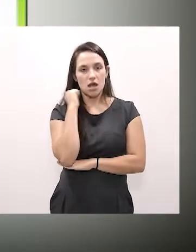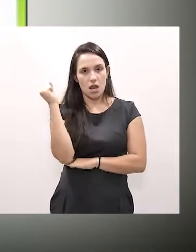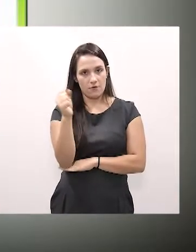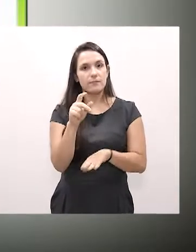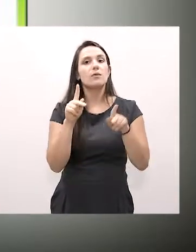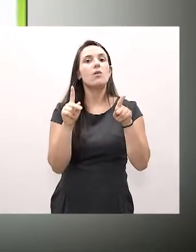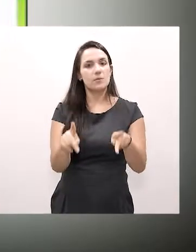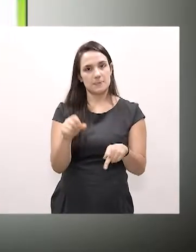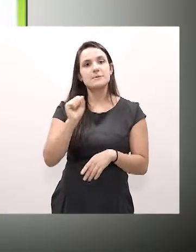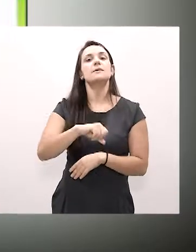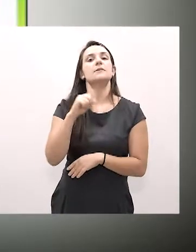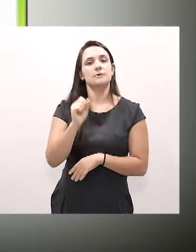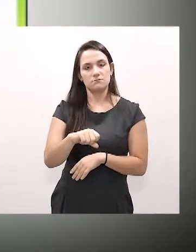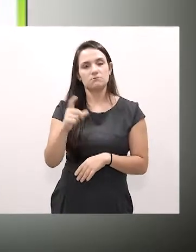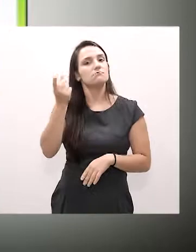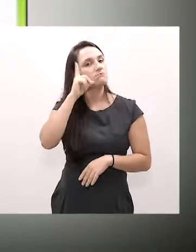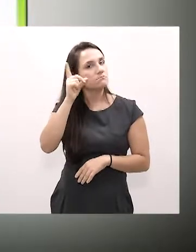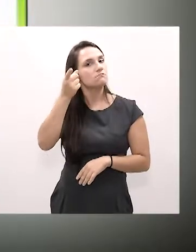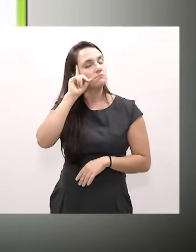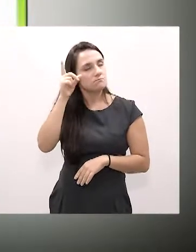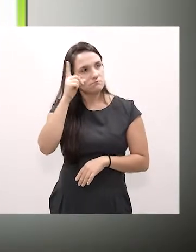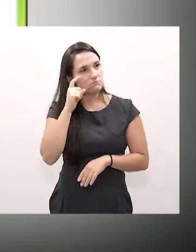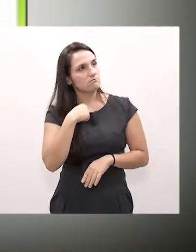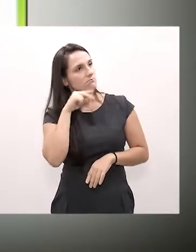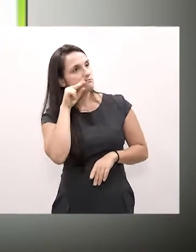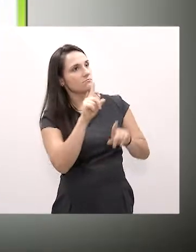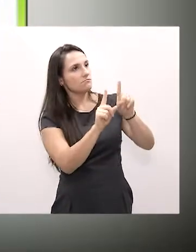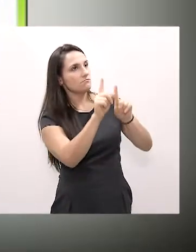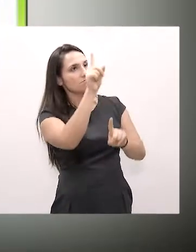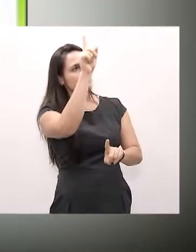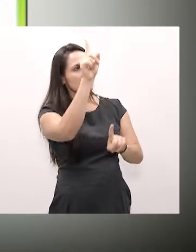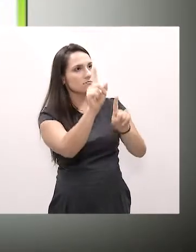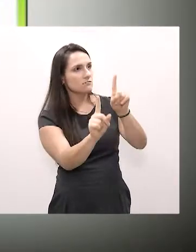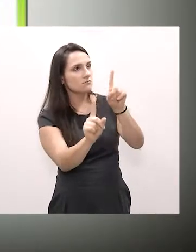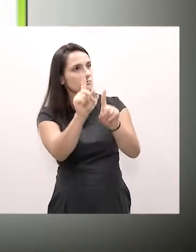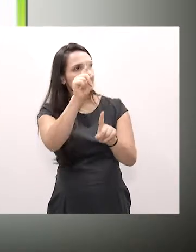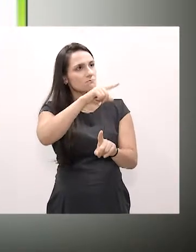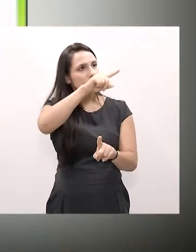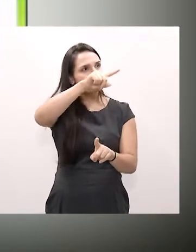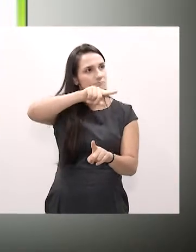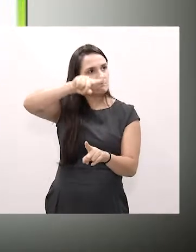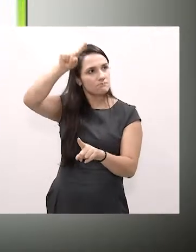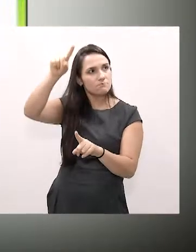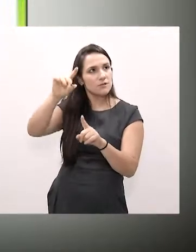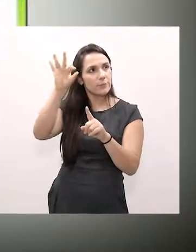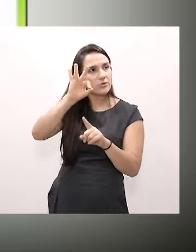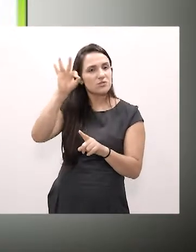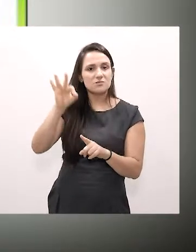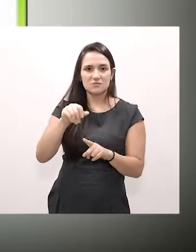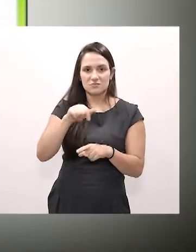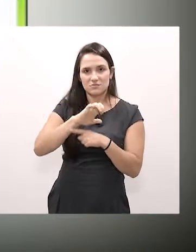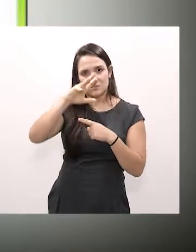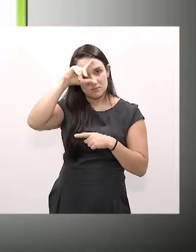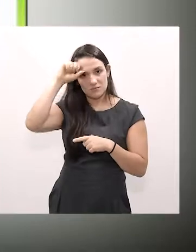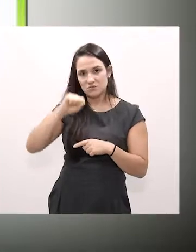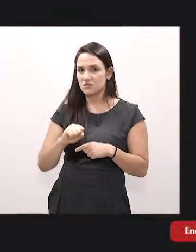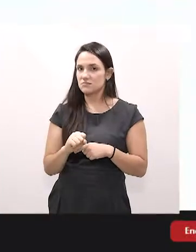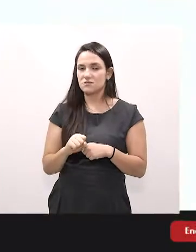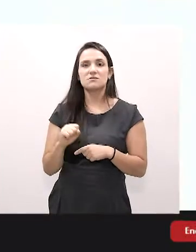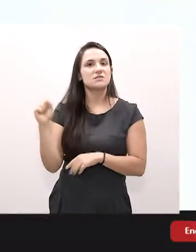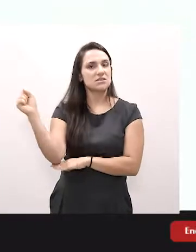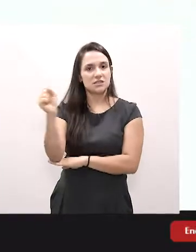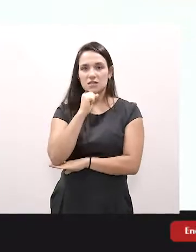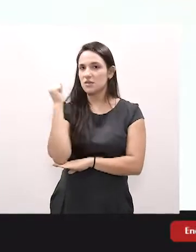estão sendo apresentados todos os dias na imprensa. Mato Grosso do Sul praticamente está